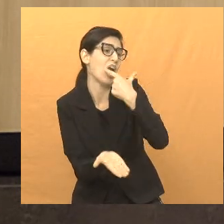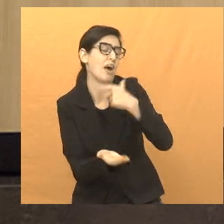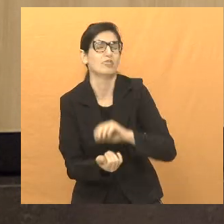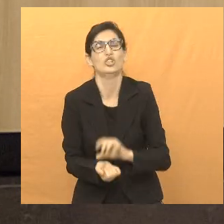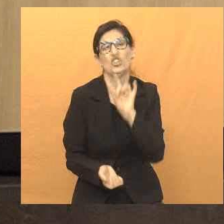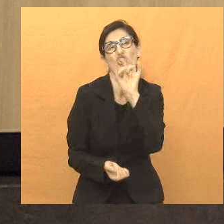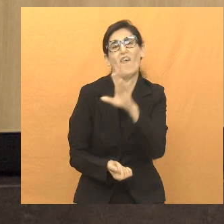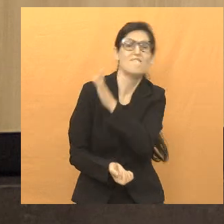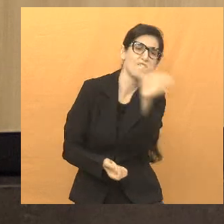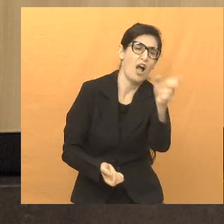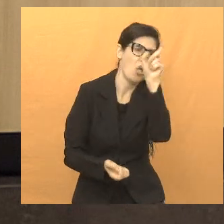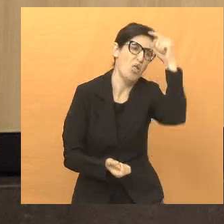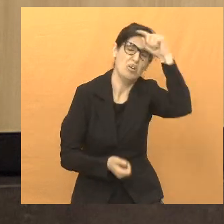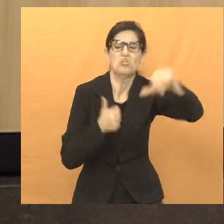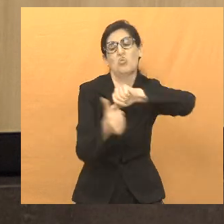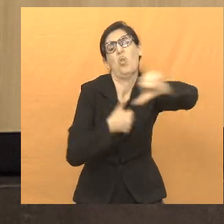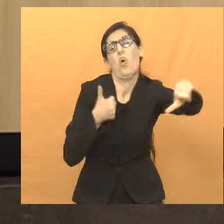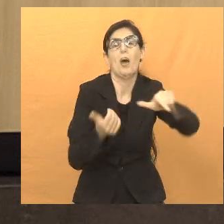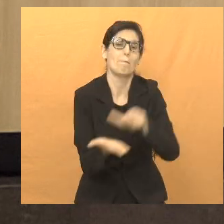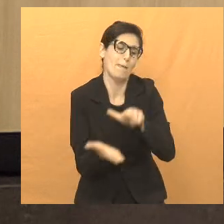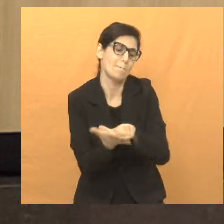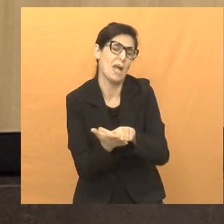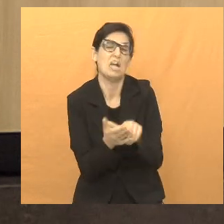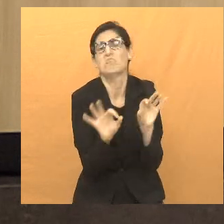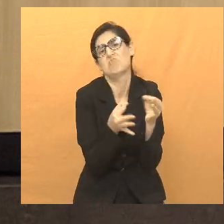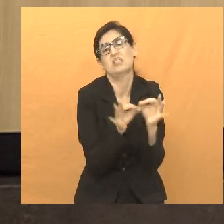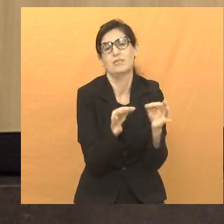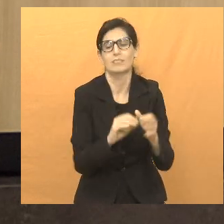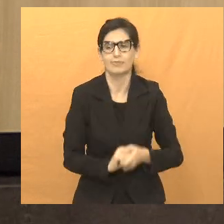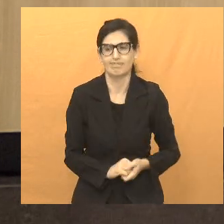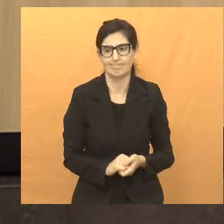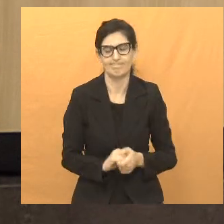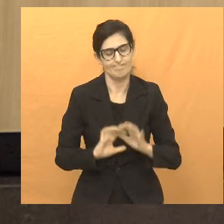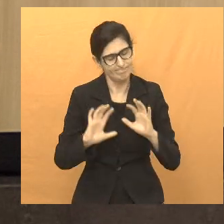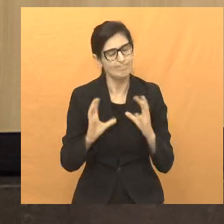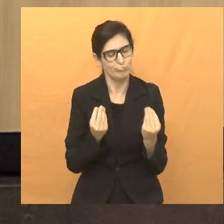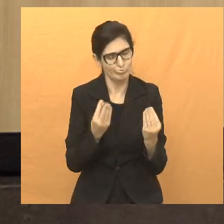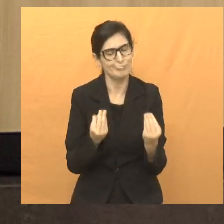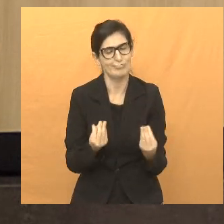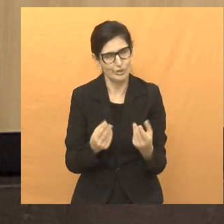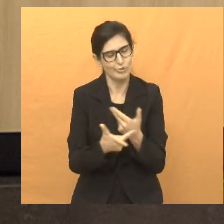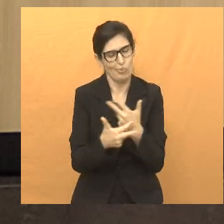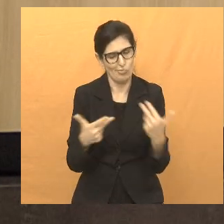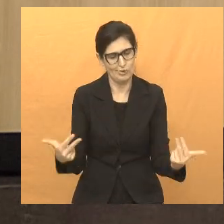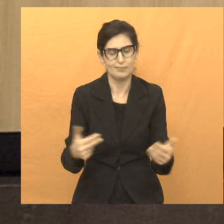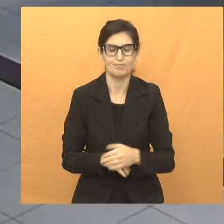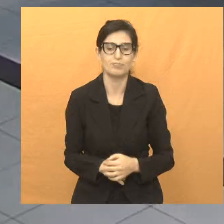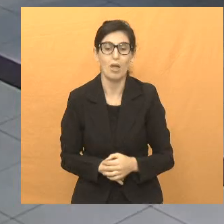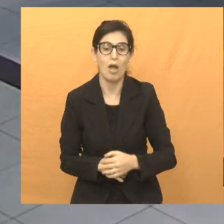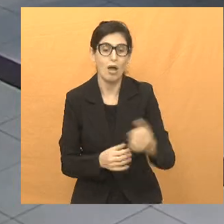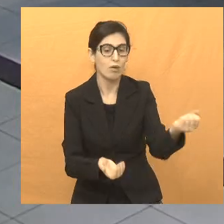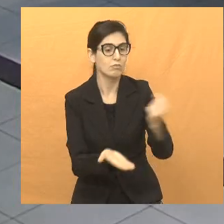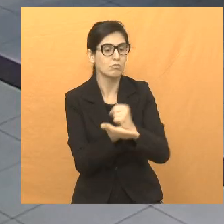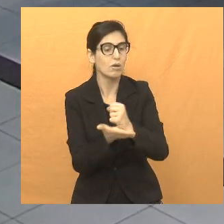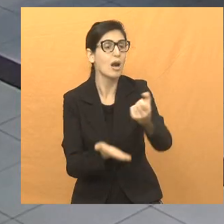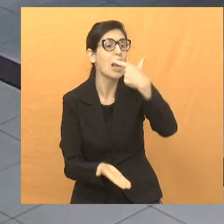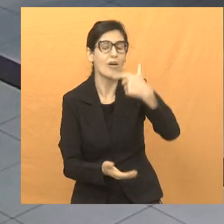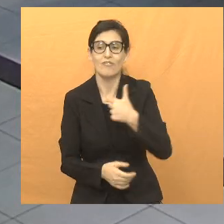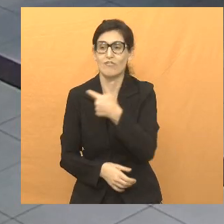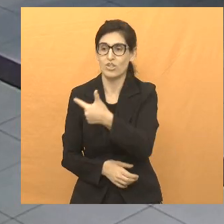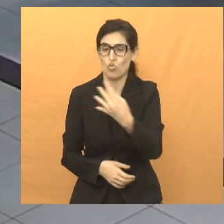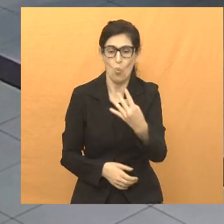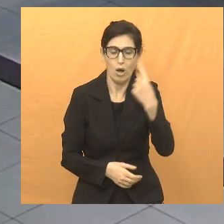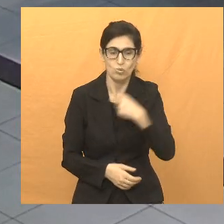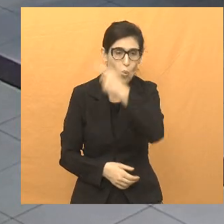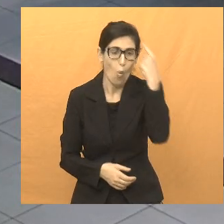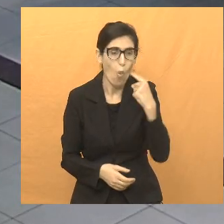realmente não ter o profissional, né? Então, a gente trabalha com todas as variáveis. A farmácia 24 horas, então, não tem previsão.